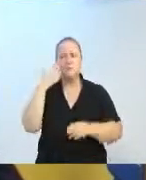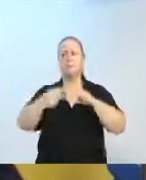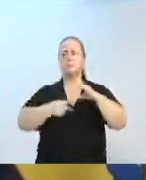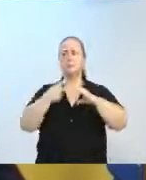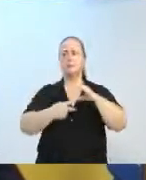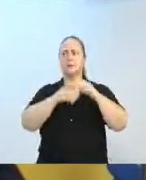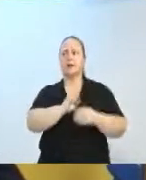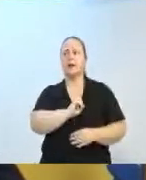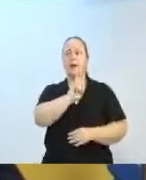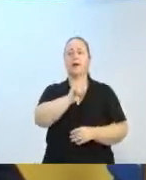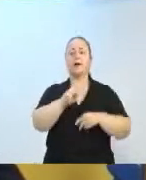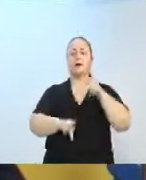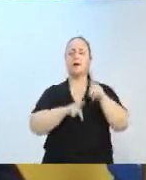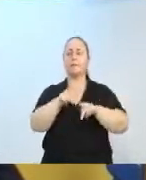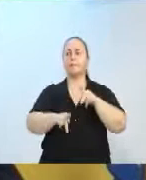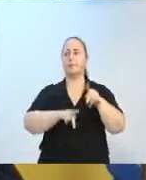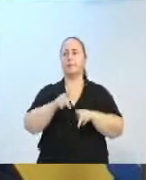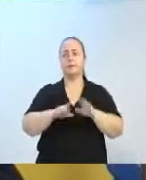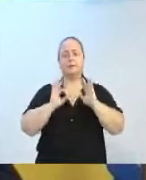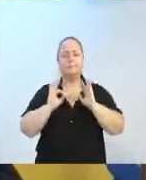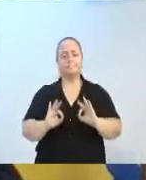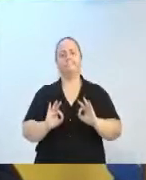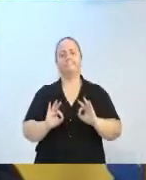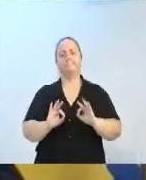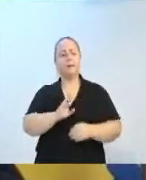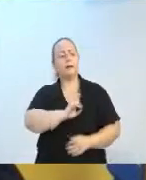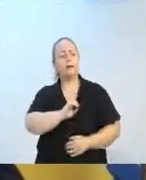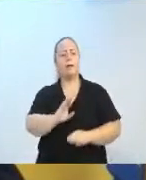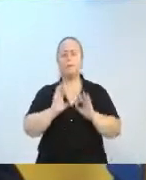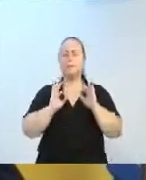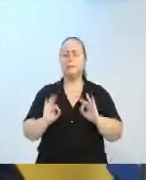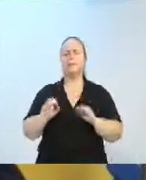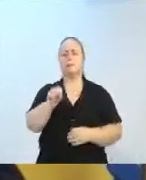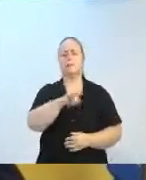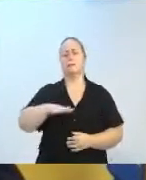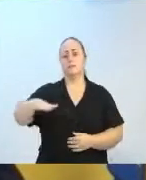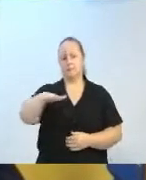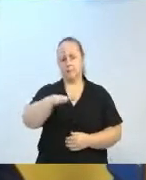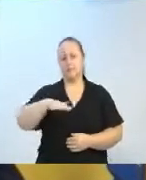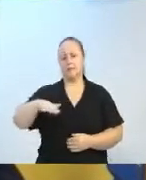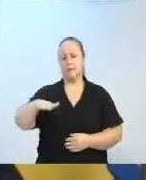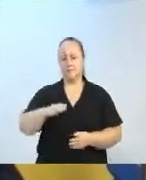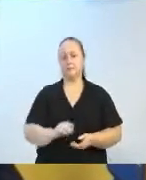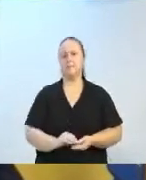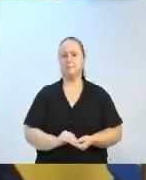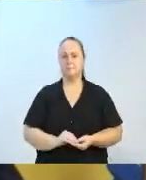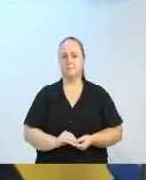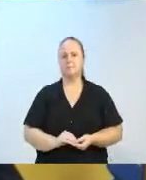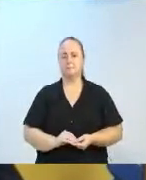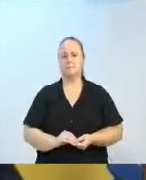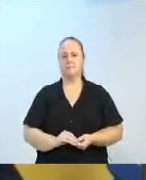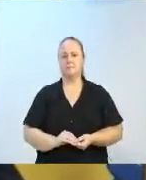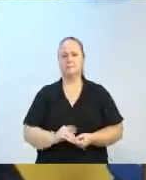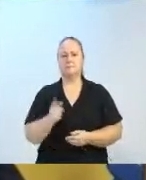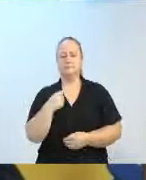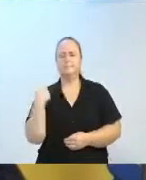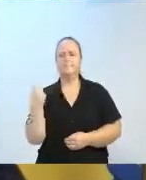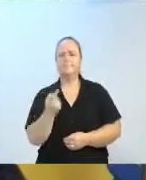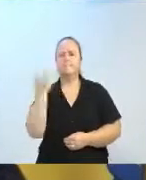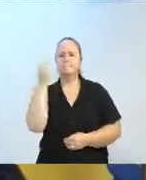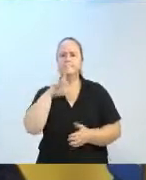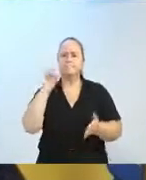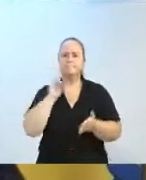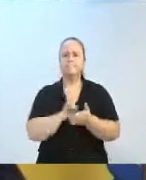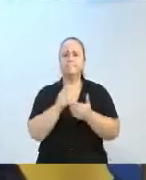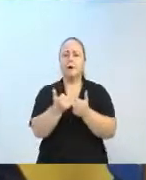povo, né, literalmente, representa a nossa sociedade, e que nós tenhamos o apoio, como sempre